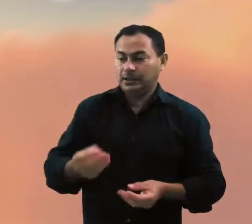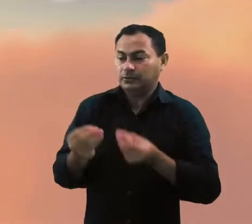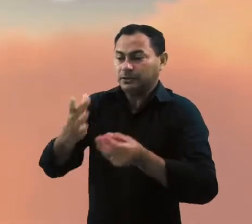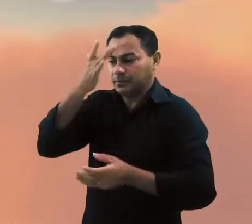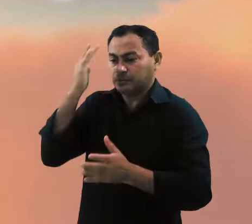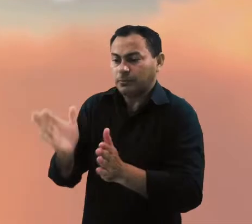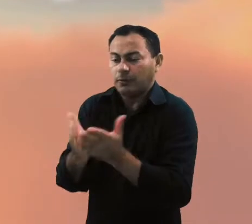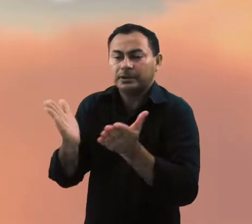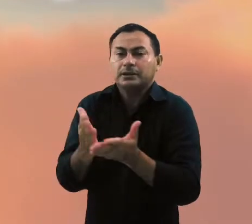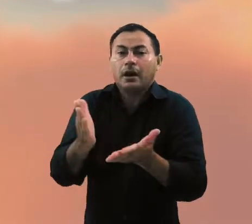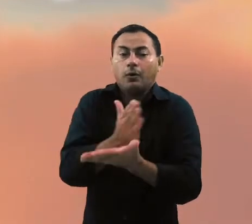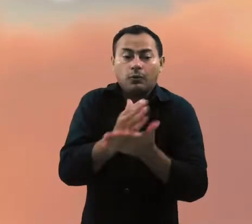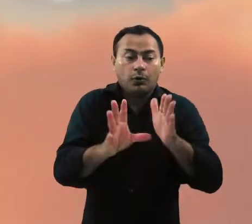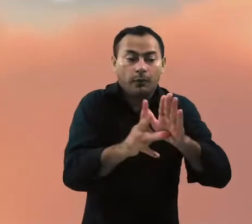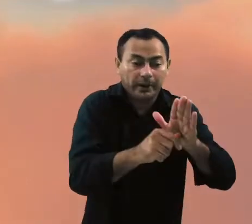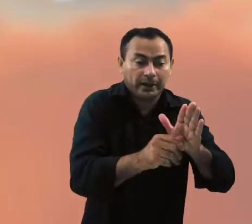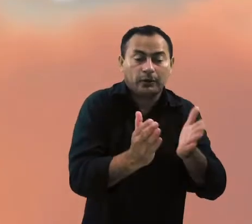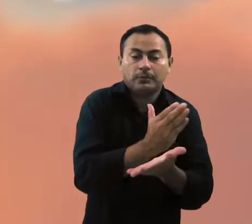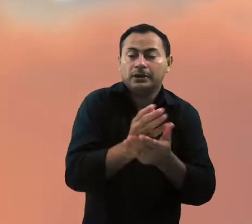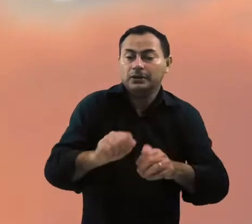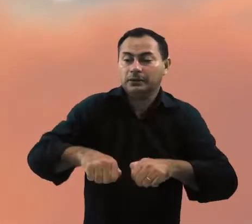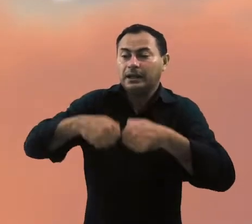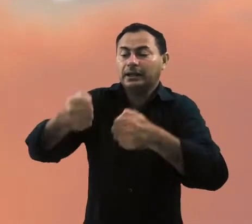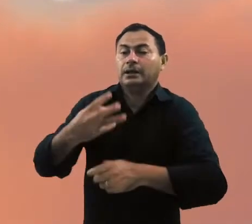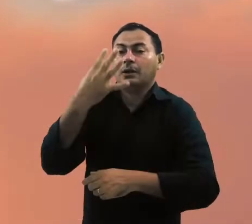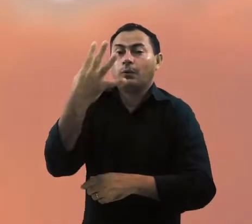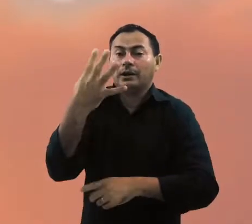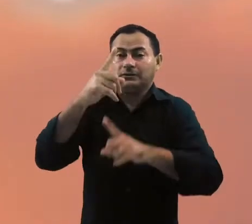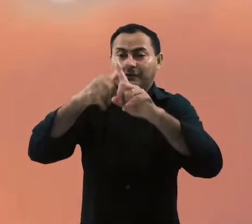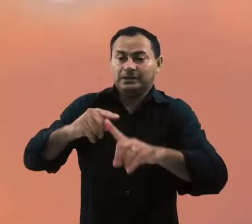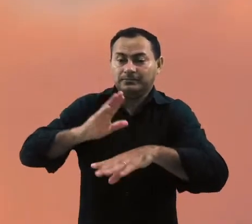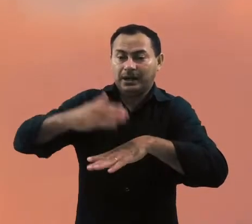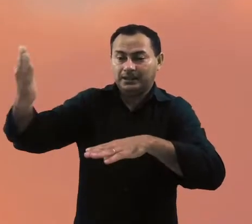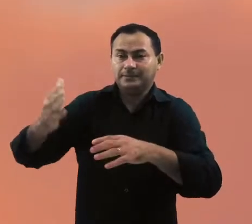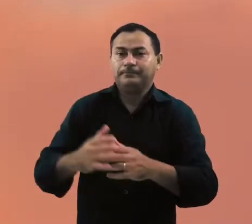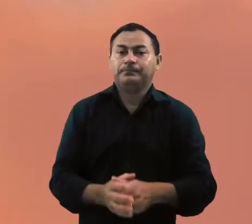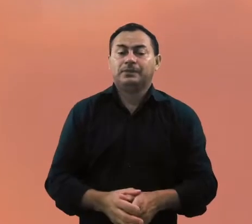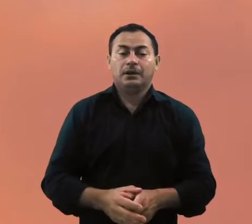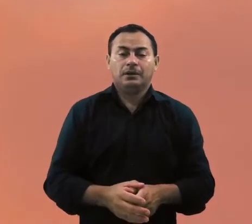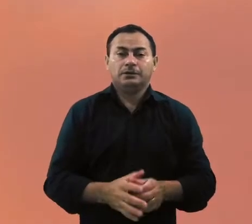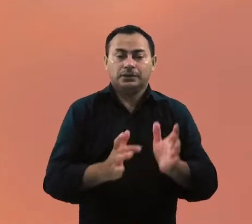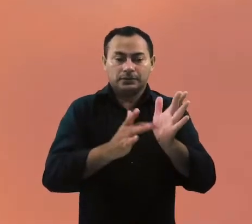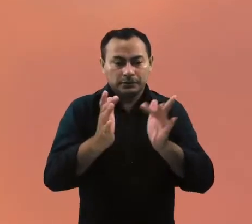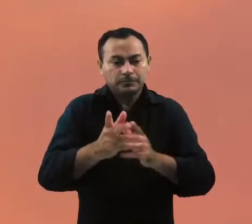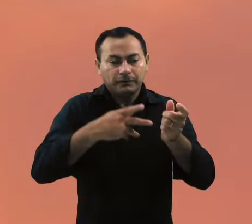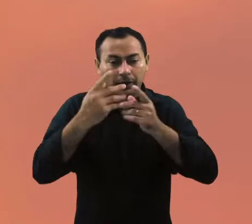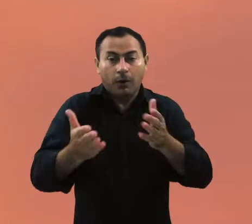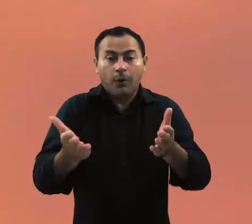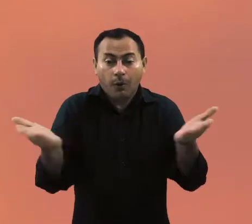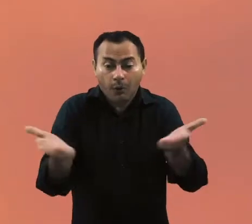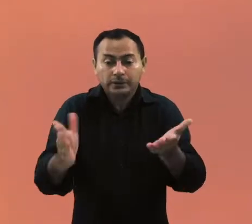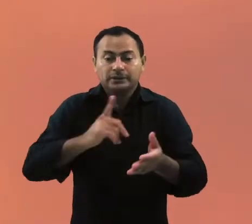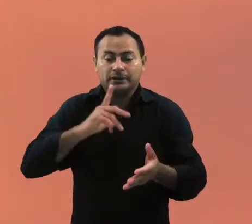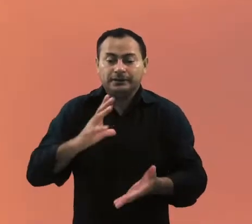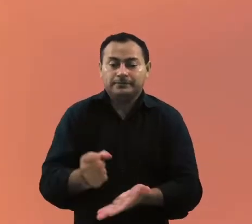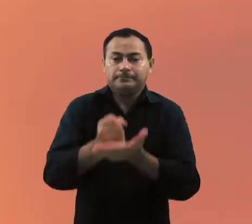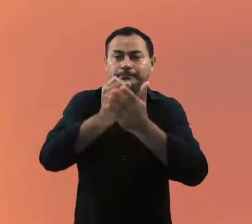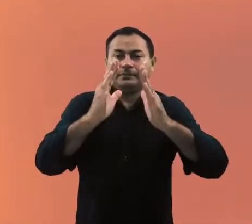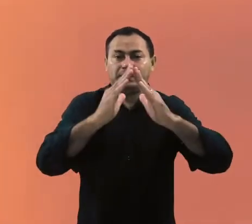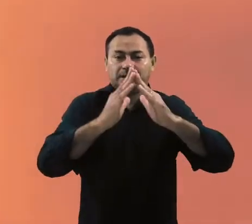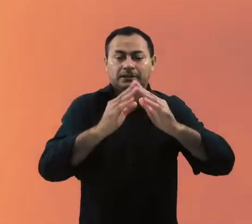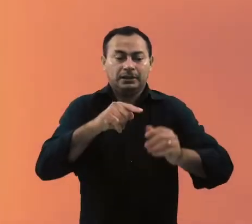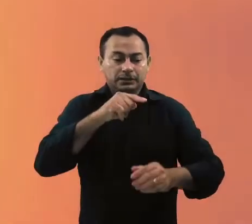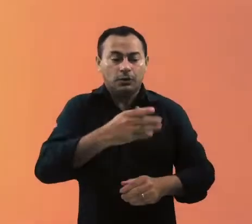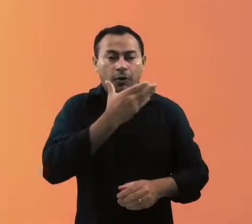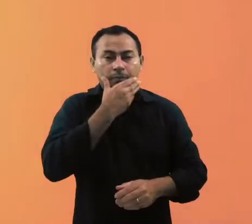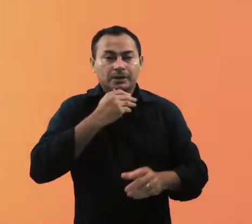e se de alguém Turquia alguma coisa devolverei Quatro Vezes Mais Jesus disse Hoje houve salvação nesta